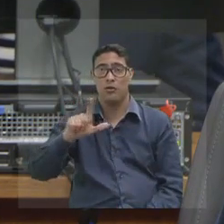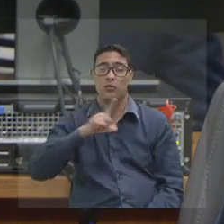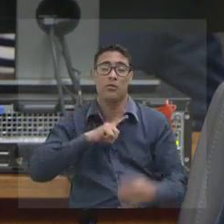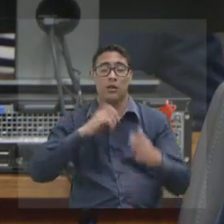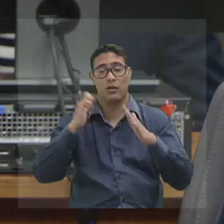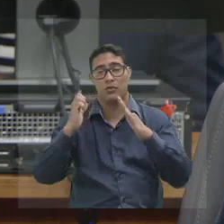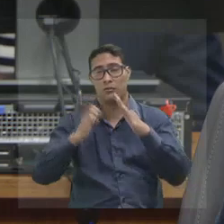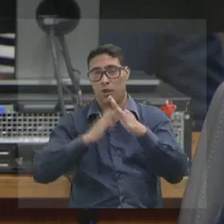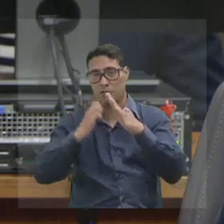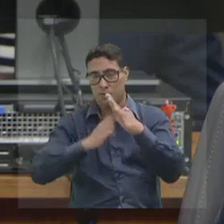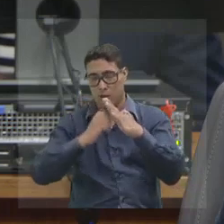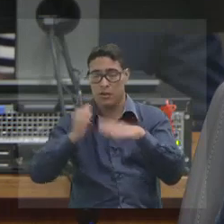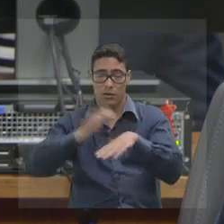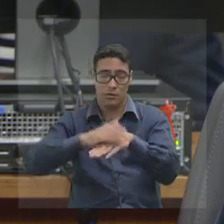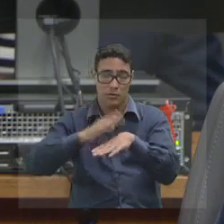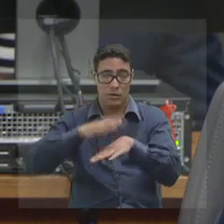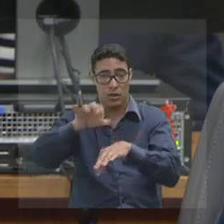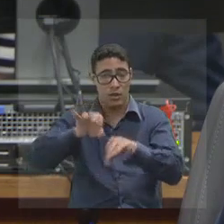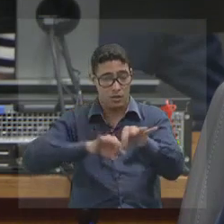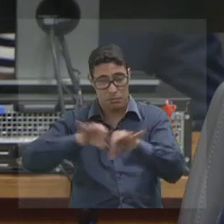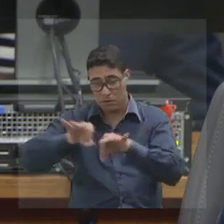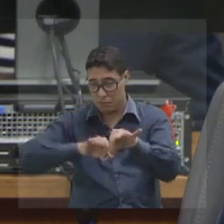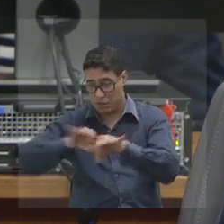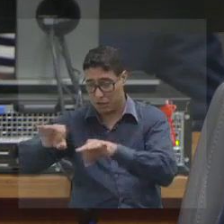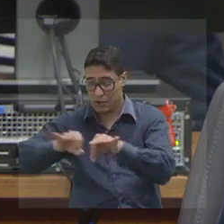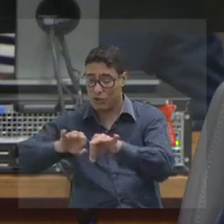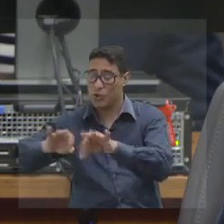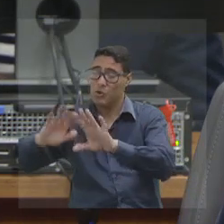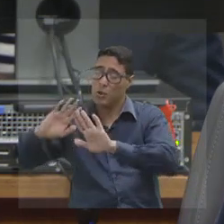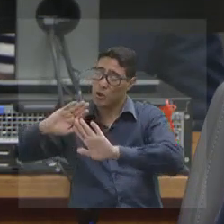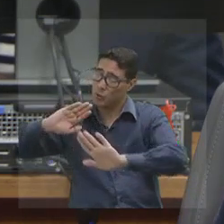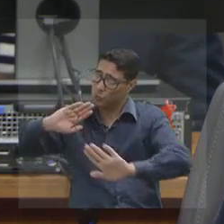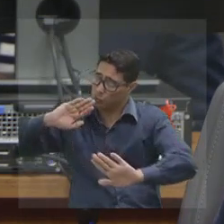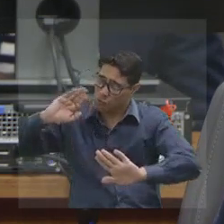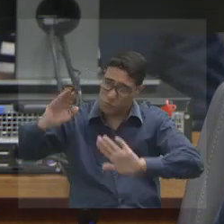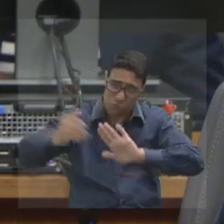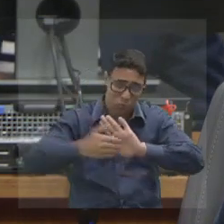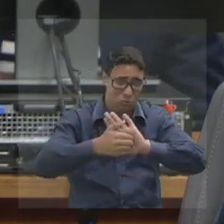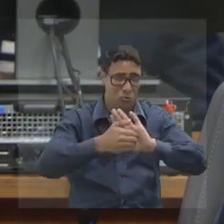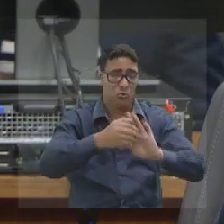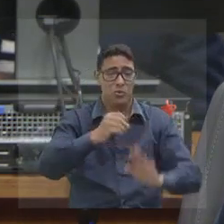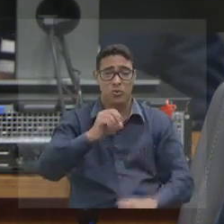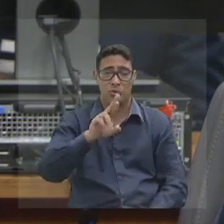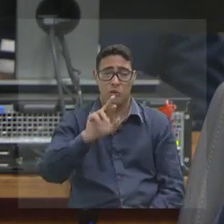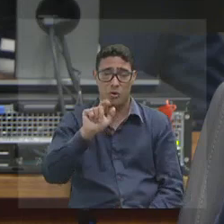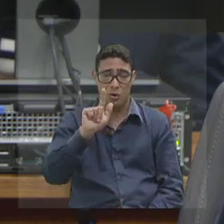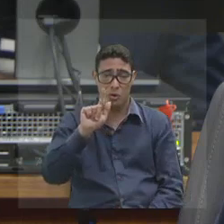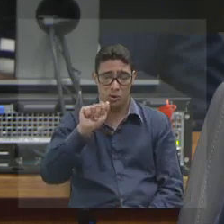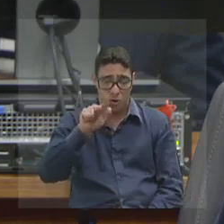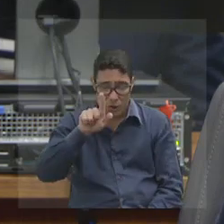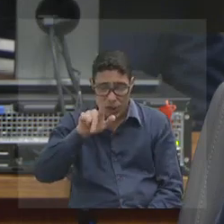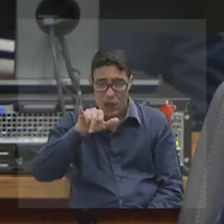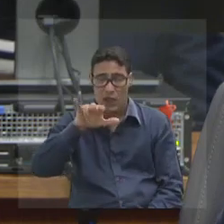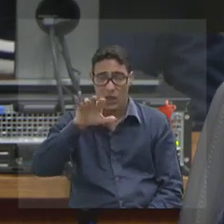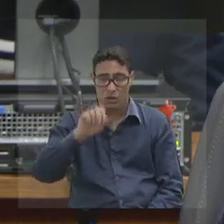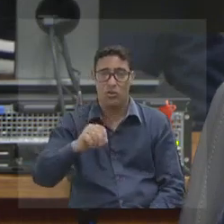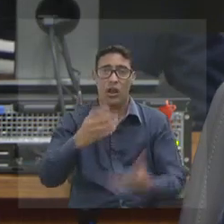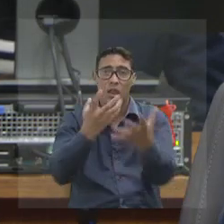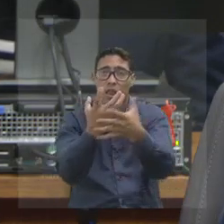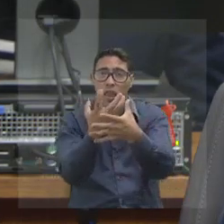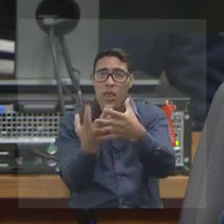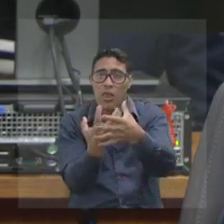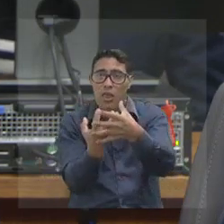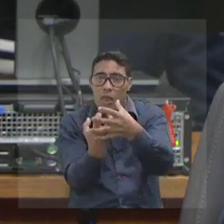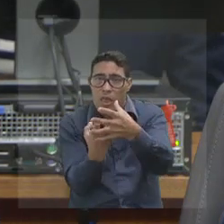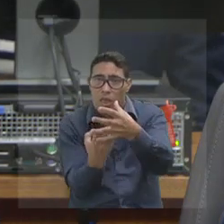está se preparando para todo é o orgânico do aterro sanitário é de ser